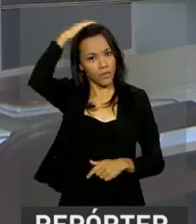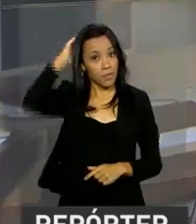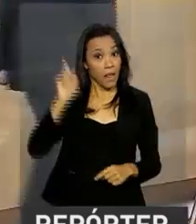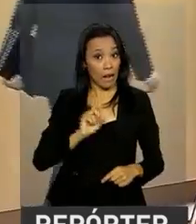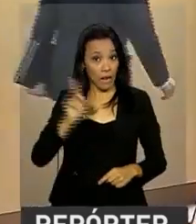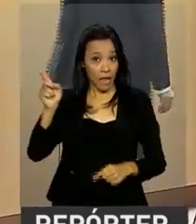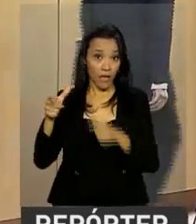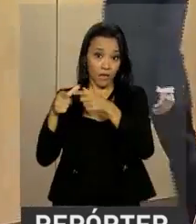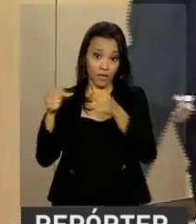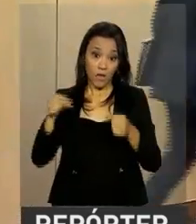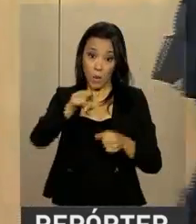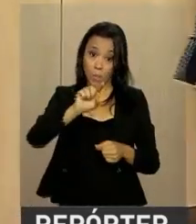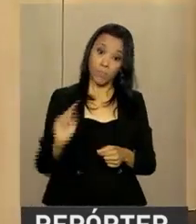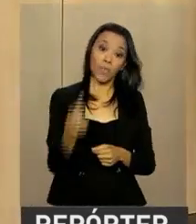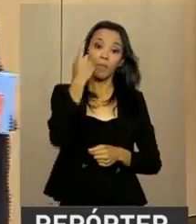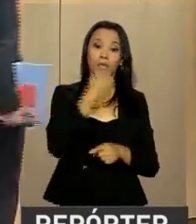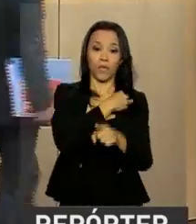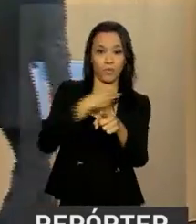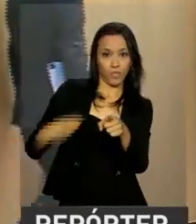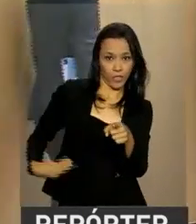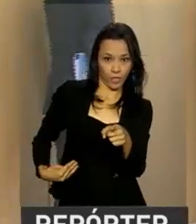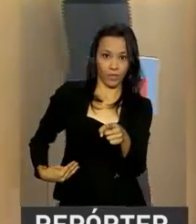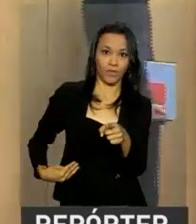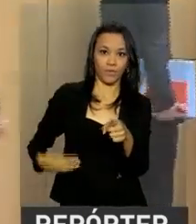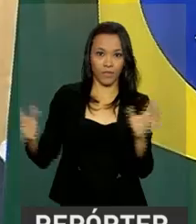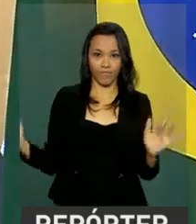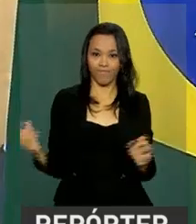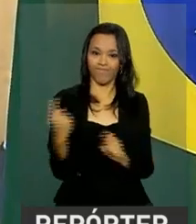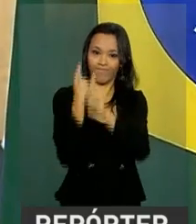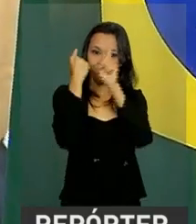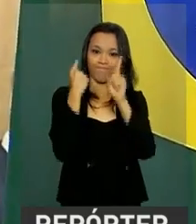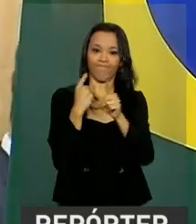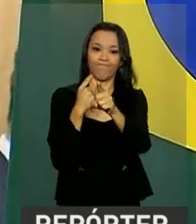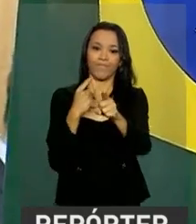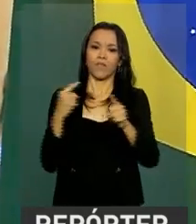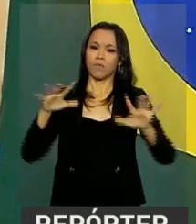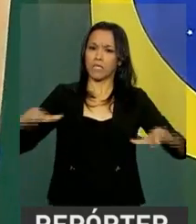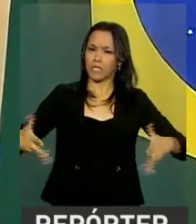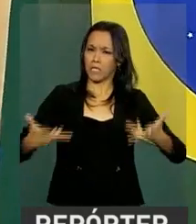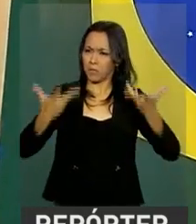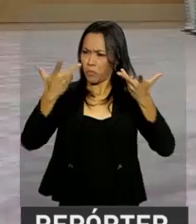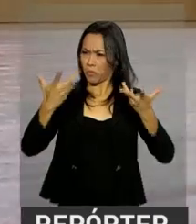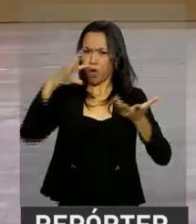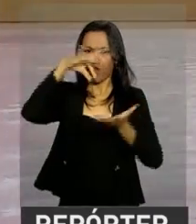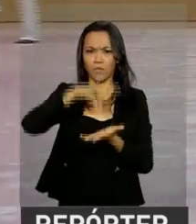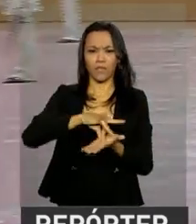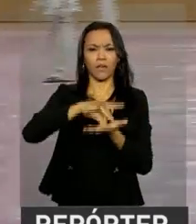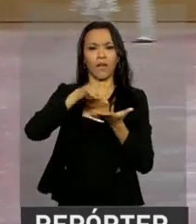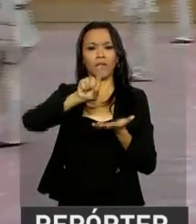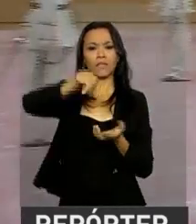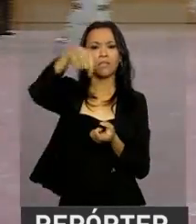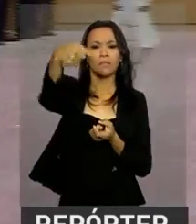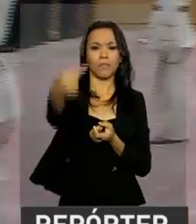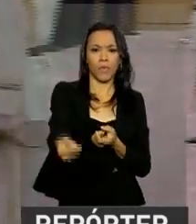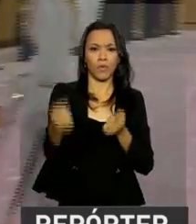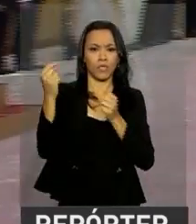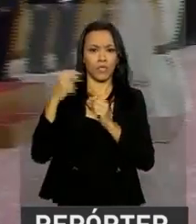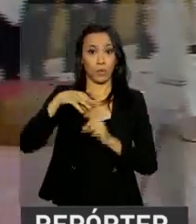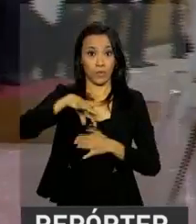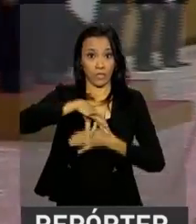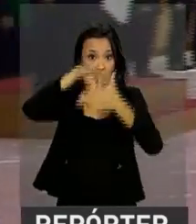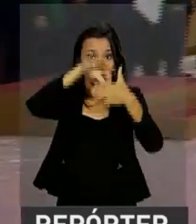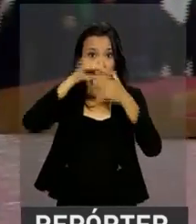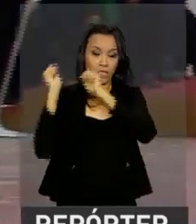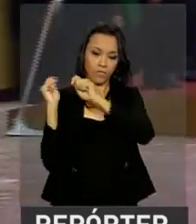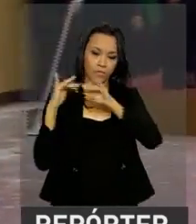encontro com o primeiro-ministro do Japão, Shinzo Abe. Ele foi recebido em uma cerimônia oficial e, em seguida, os líderes tiveram uma reunião